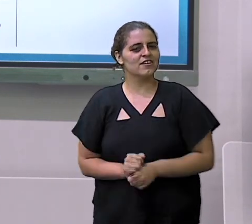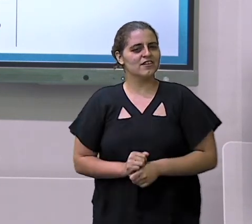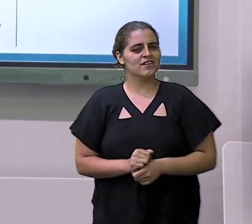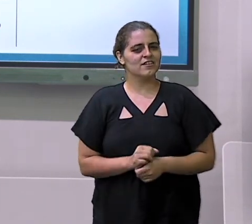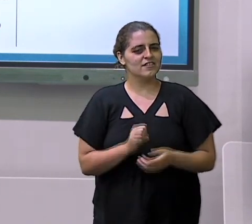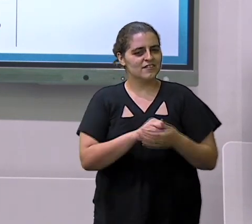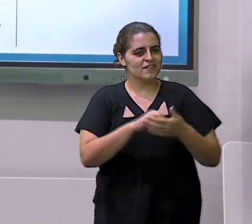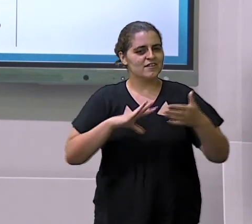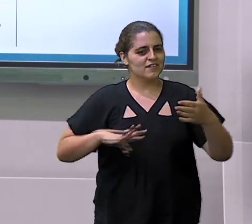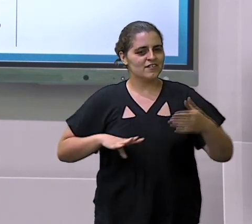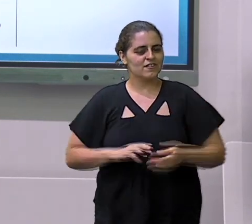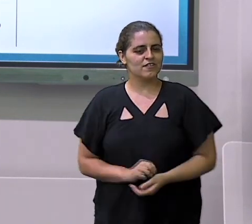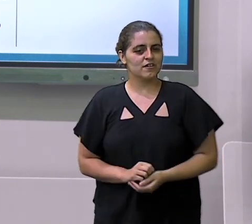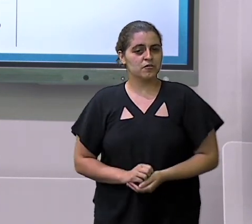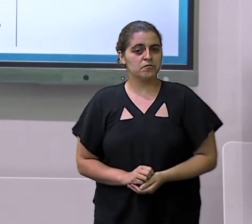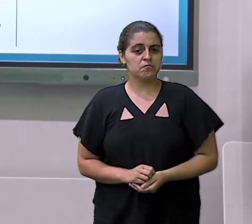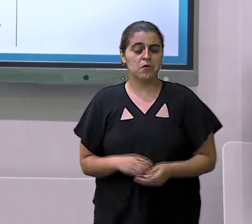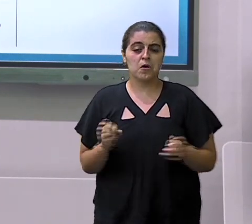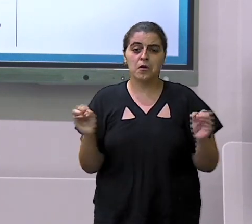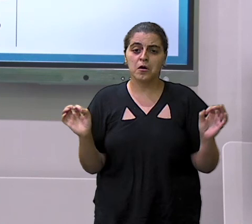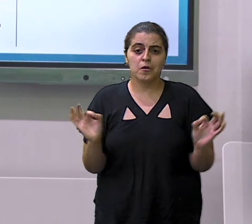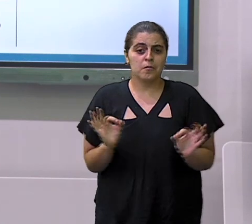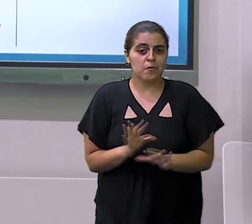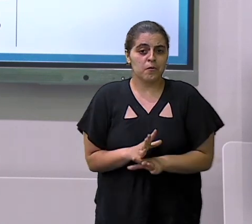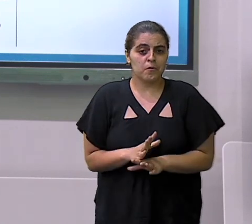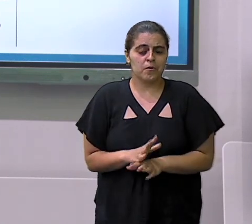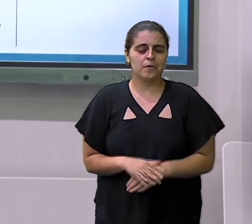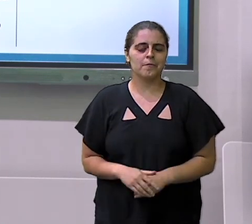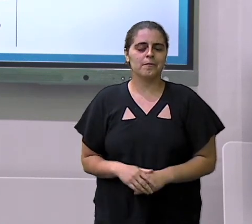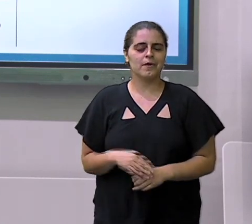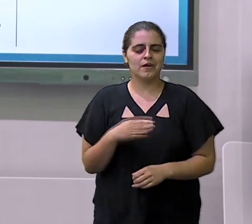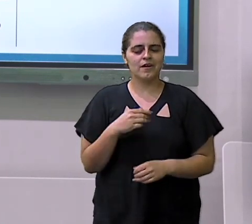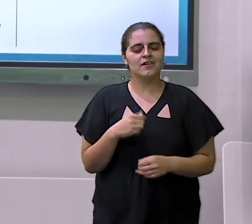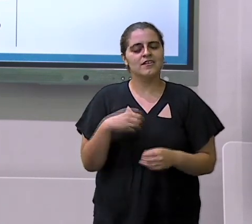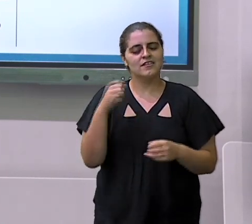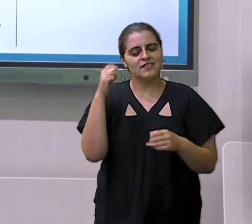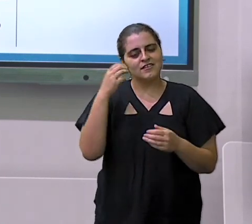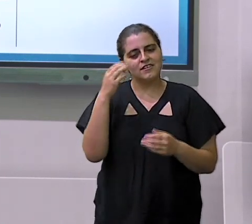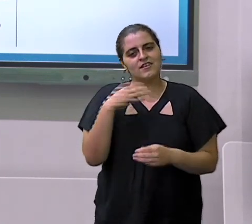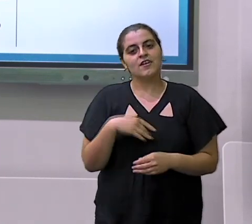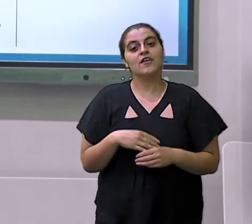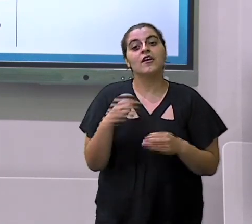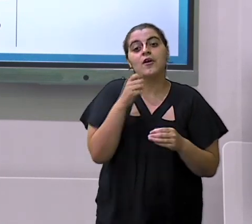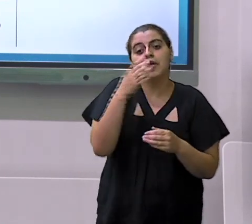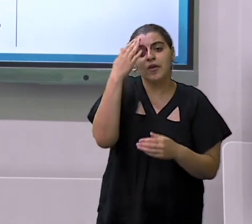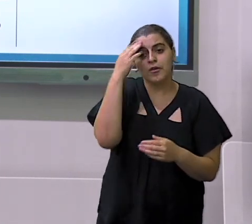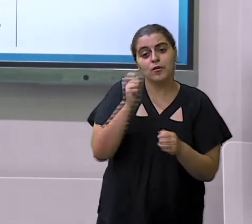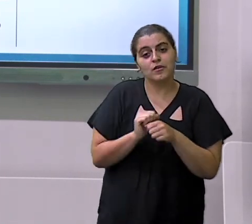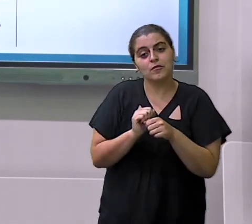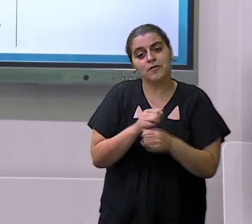Combinado? Agora eu vou embora, mas eu prometo que estarei de volta com muito mais novidades para